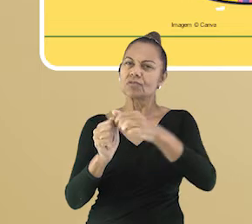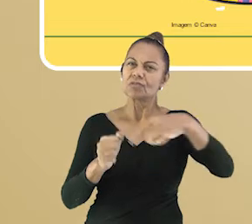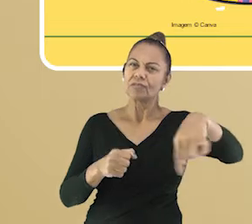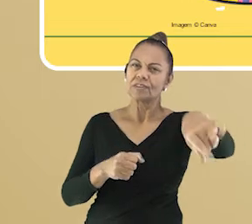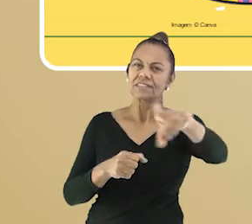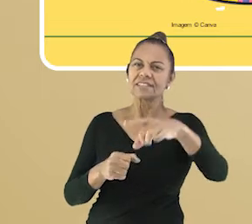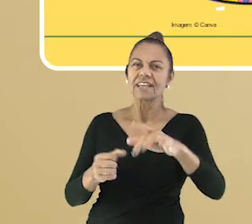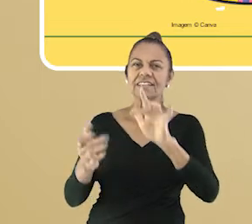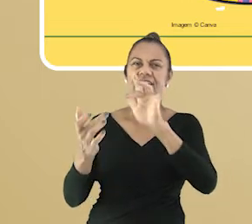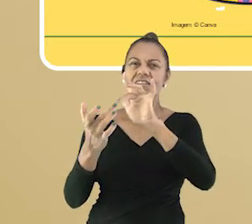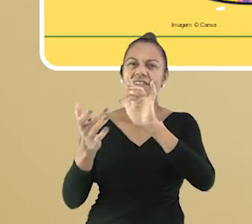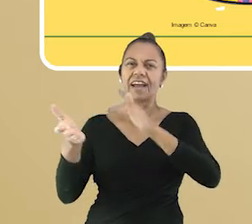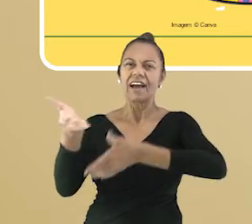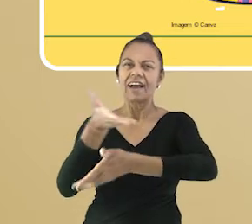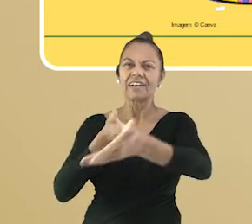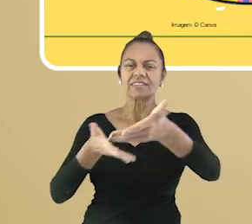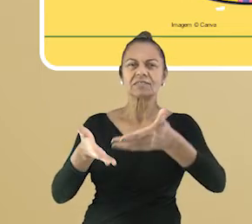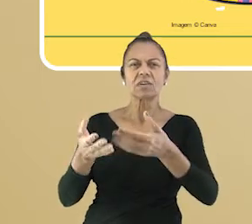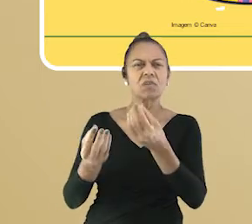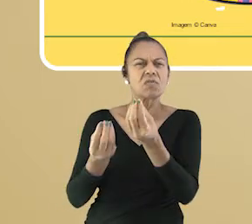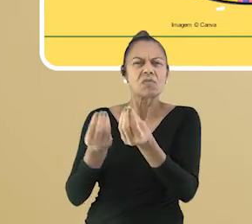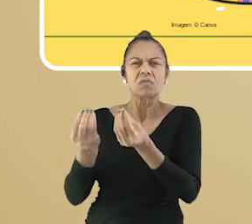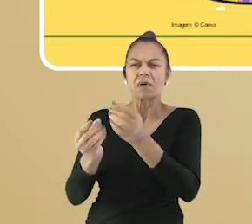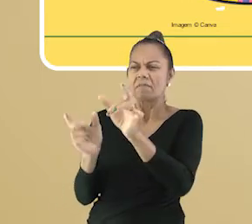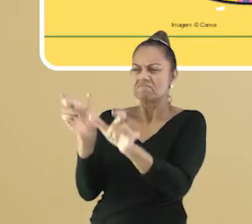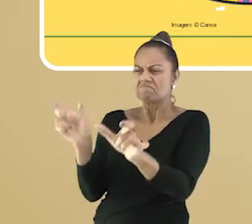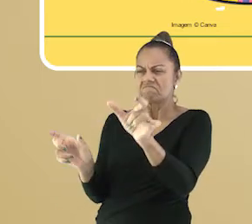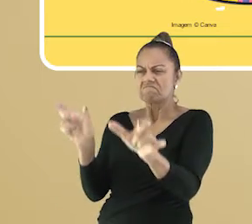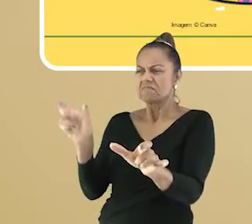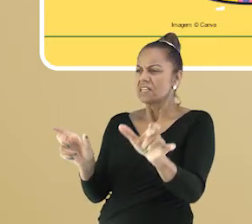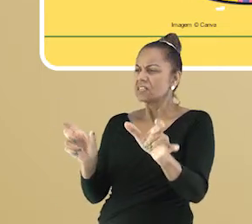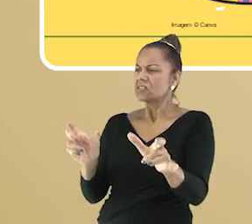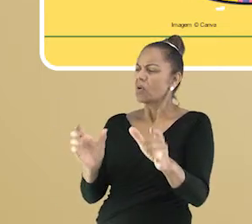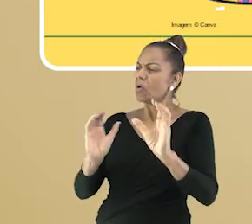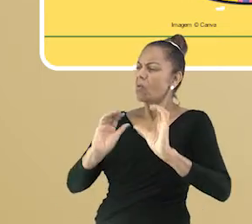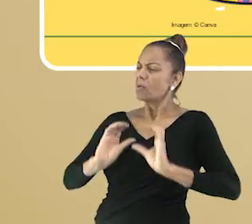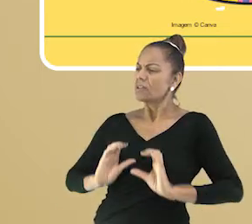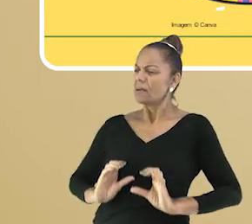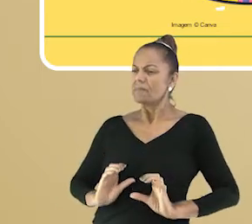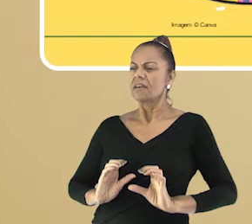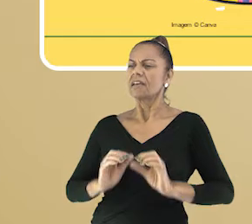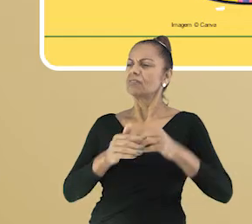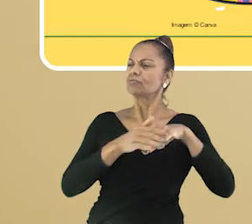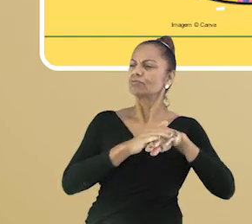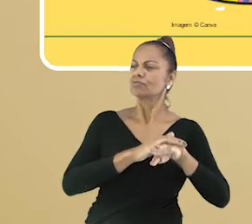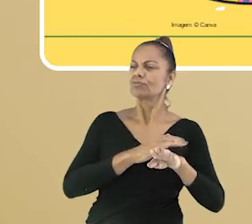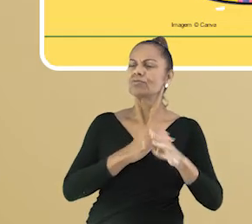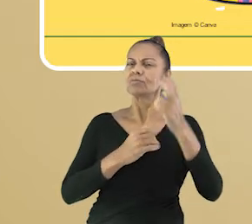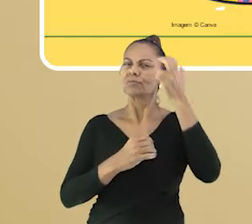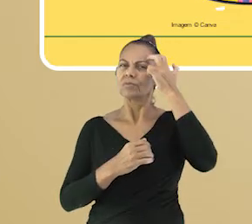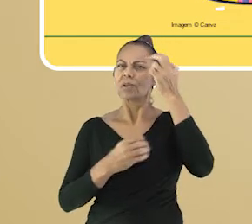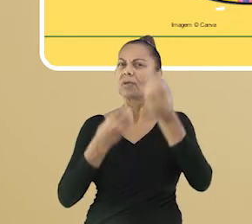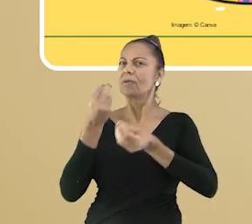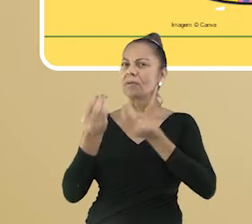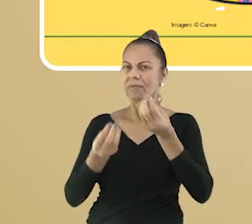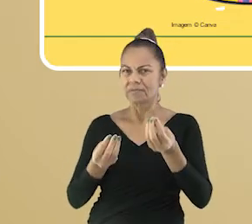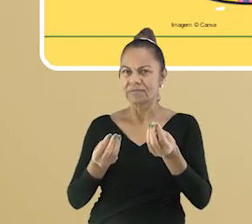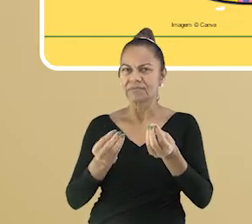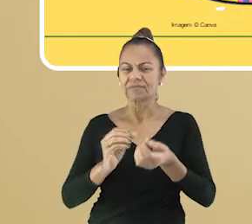de hoje. E para isso, você vai precisar de uma folha de papel, um lápis de escrever e lápis de